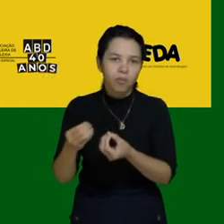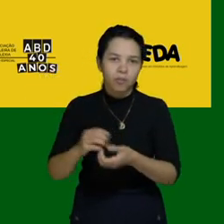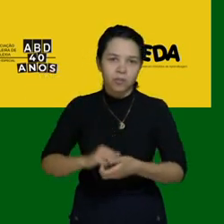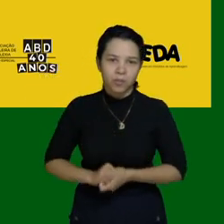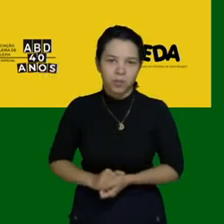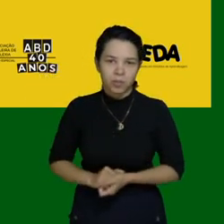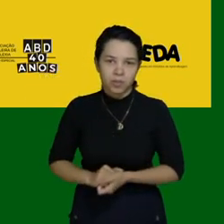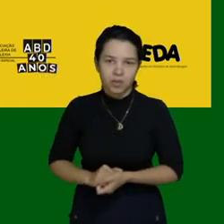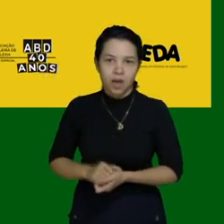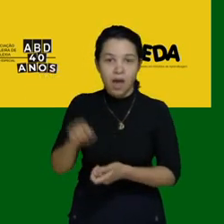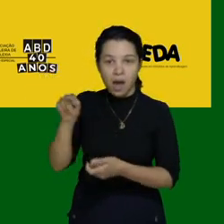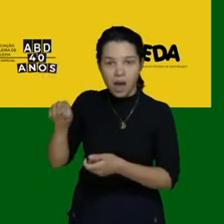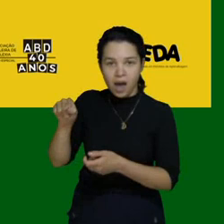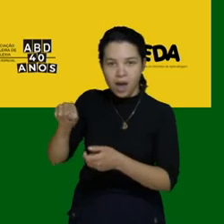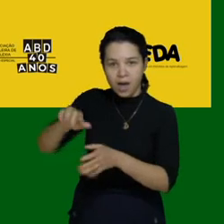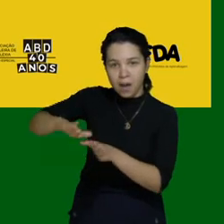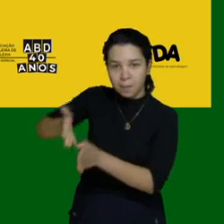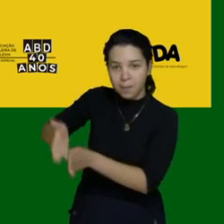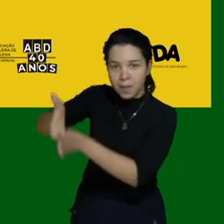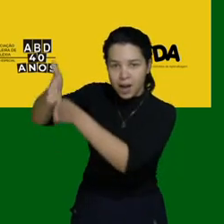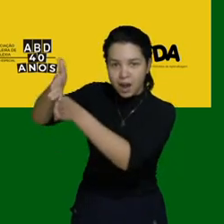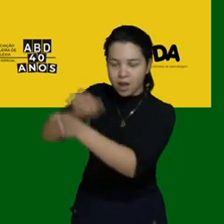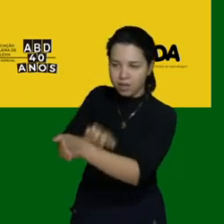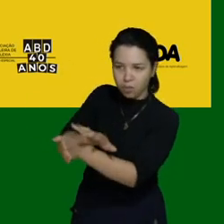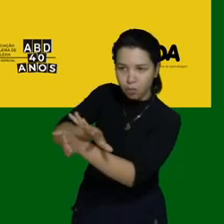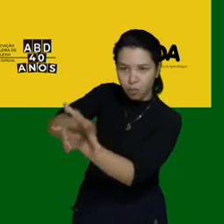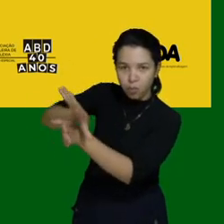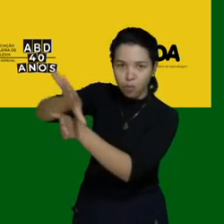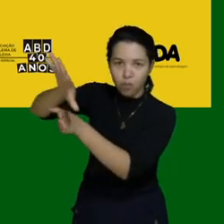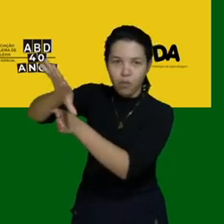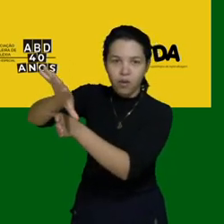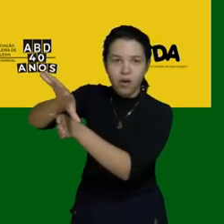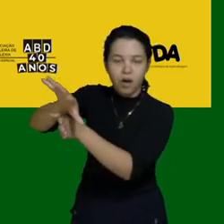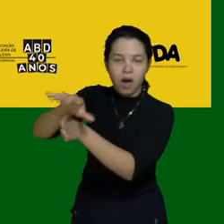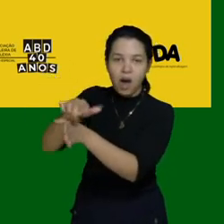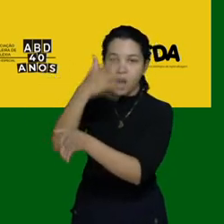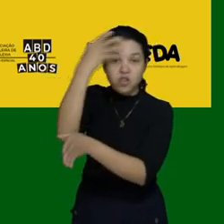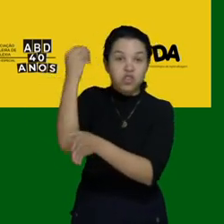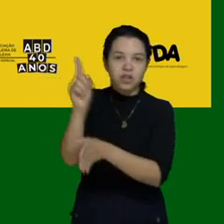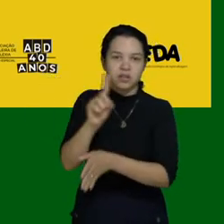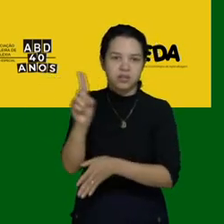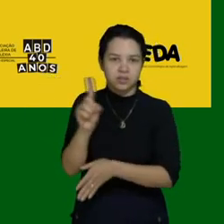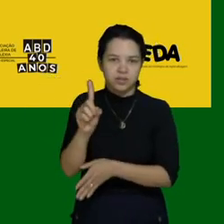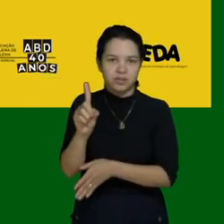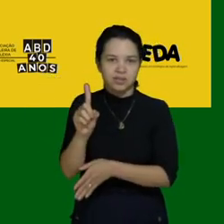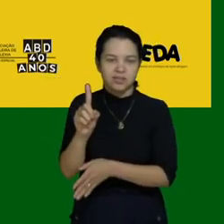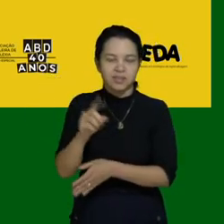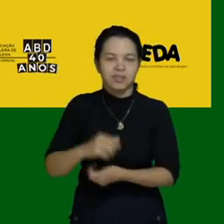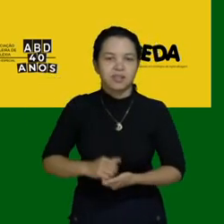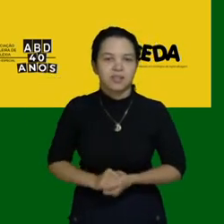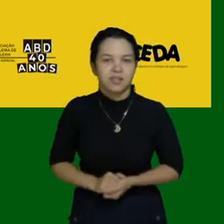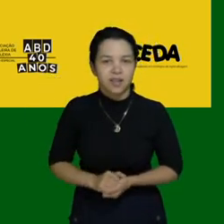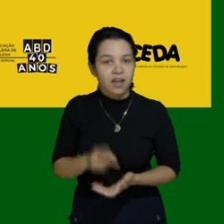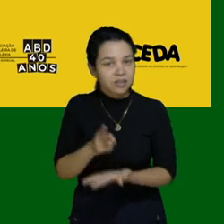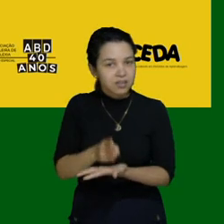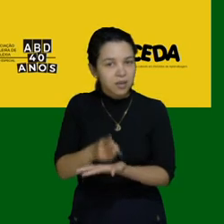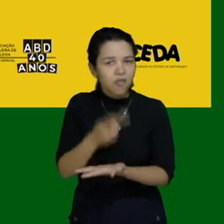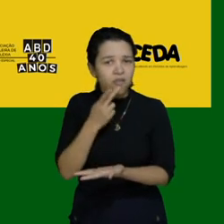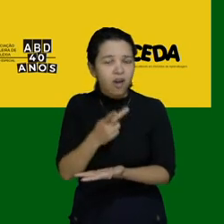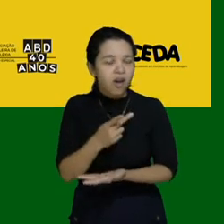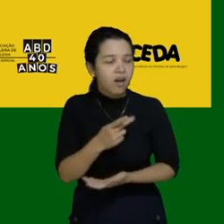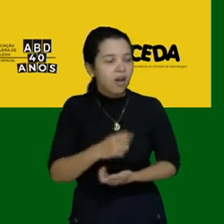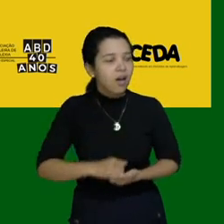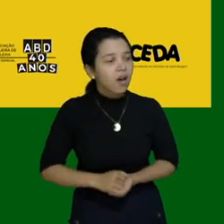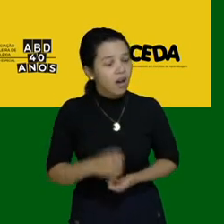na parede Então já fez Associação ch nunca mais esqueceu então sempre e eles eles falam tia Achei outra